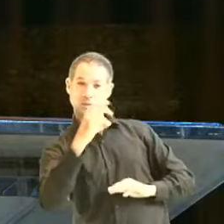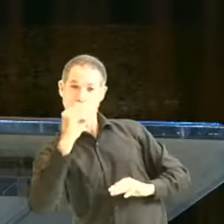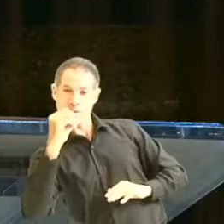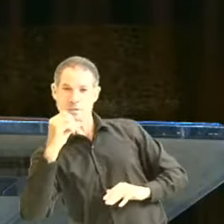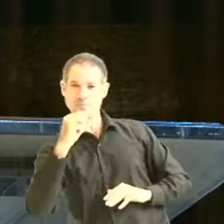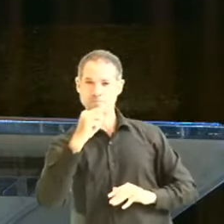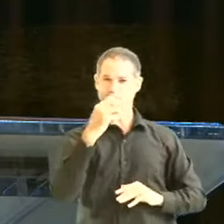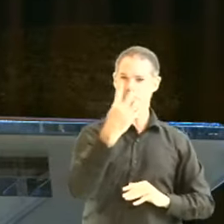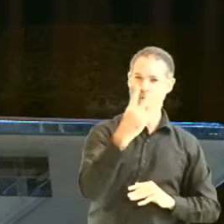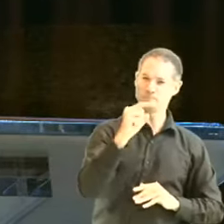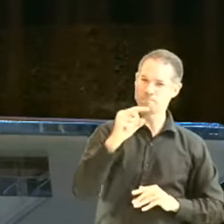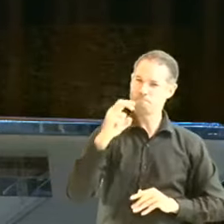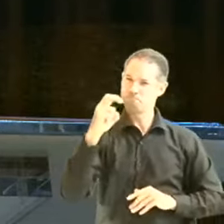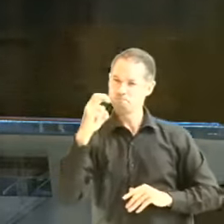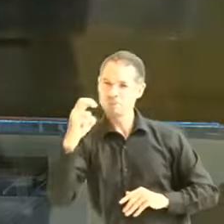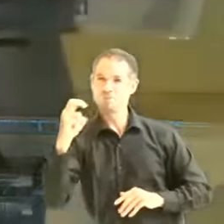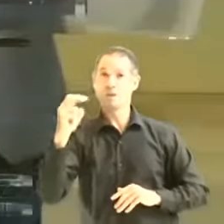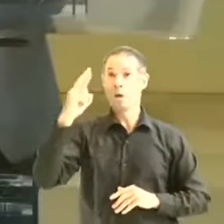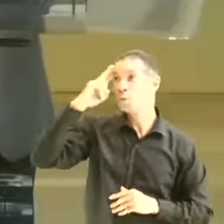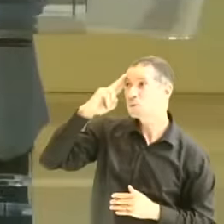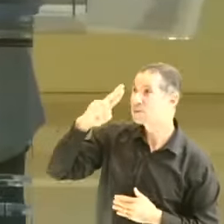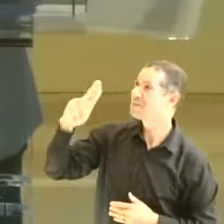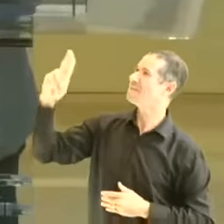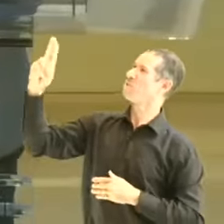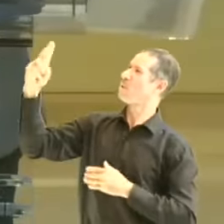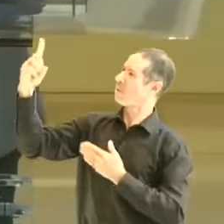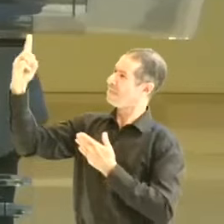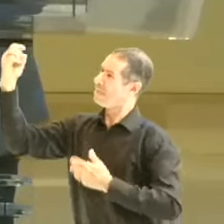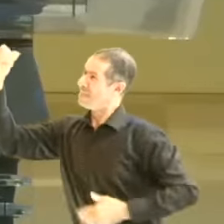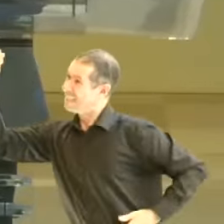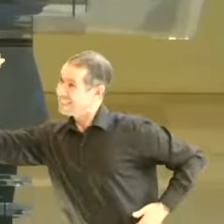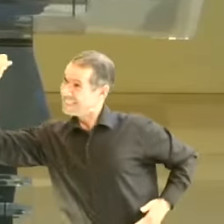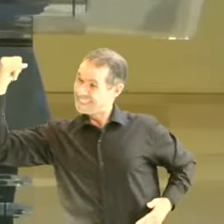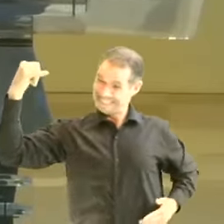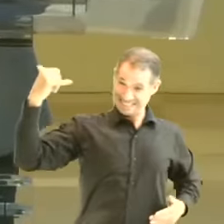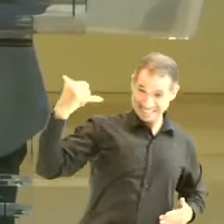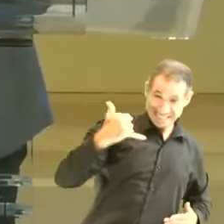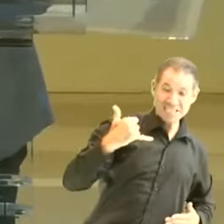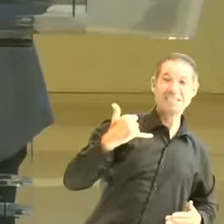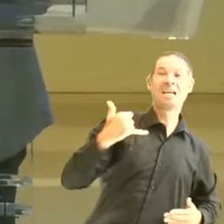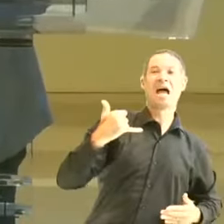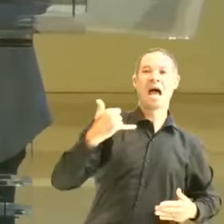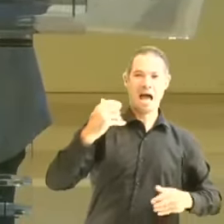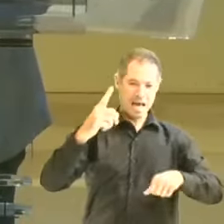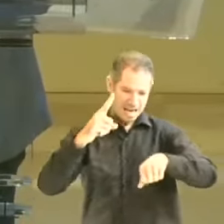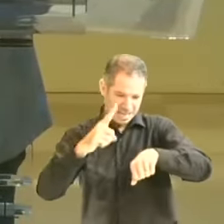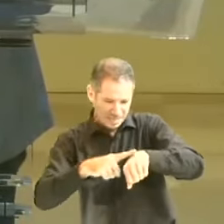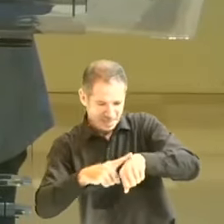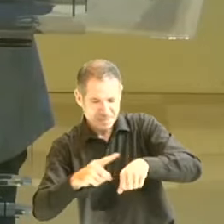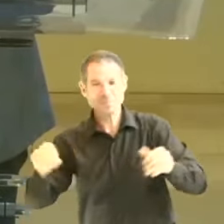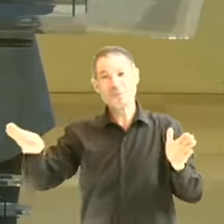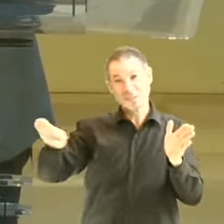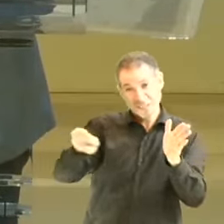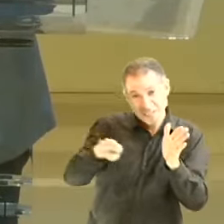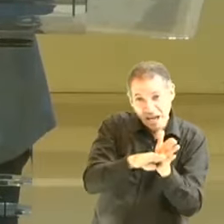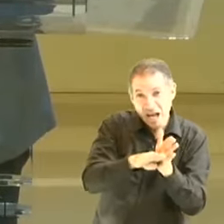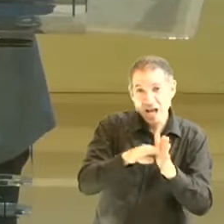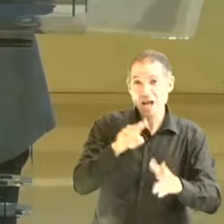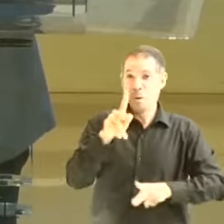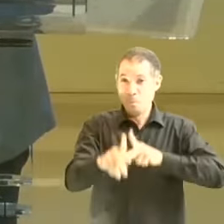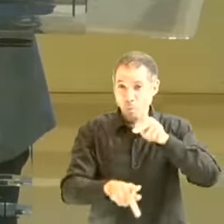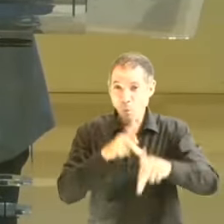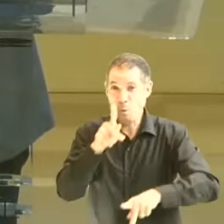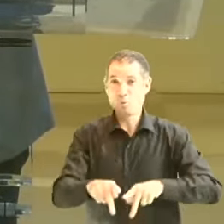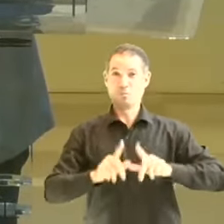versículos 4 e 5, o Senhor Deus disse, quando esse tempo chegar, o povo